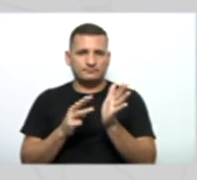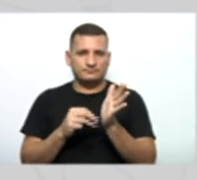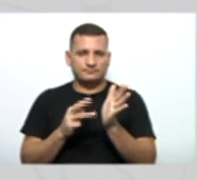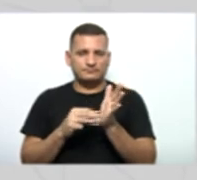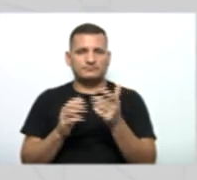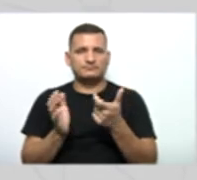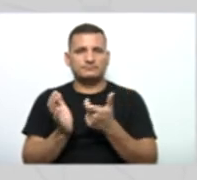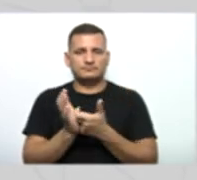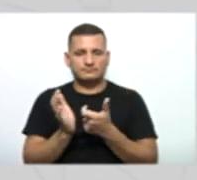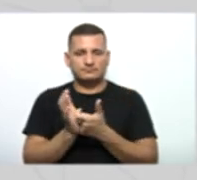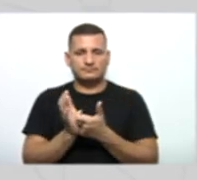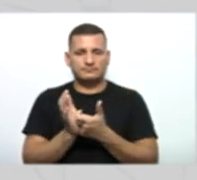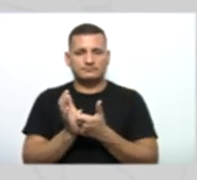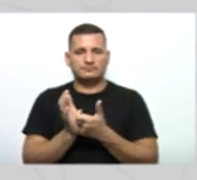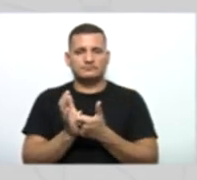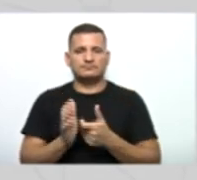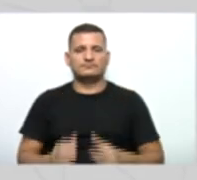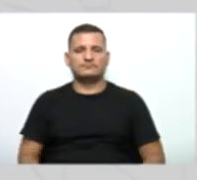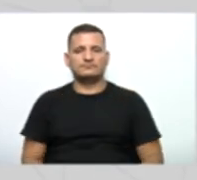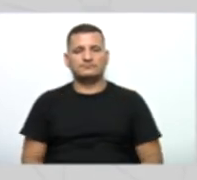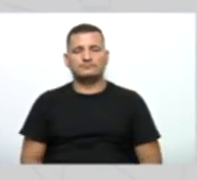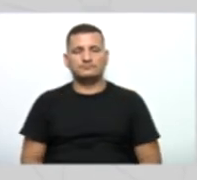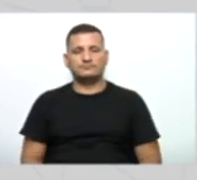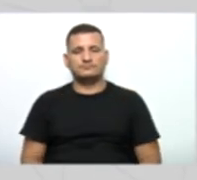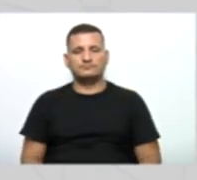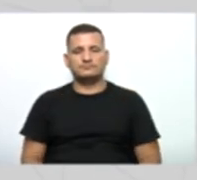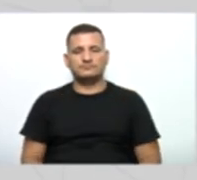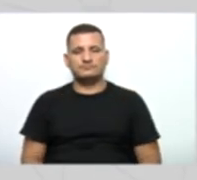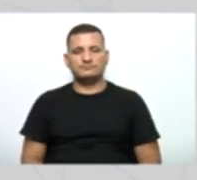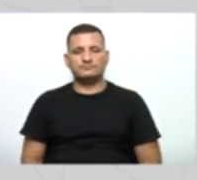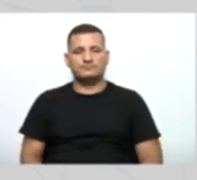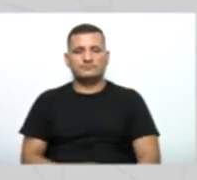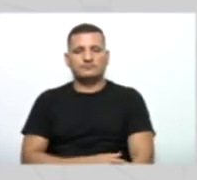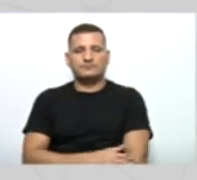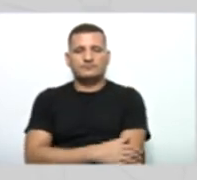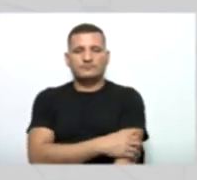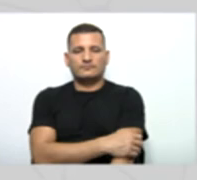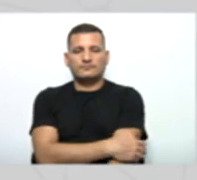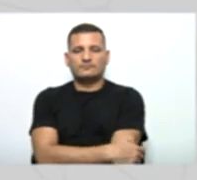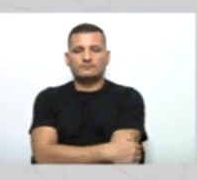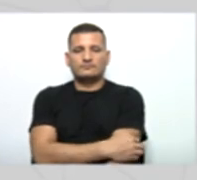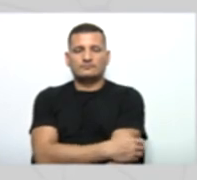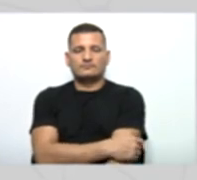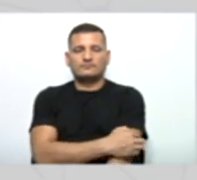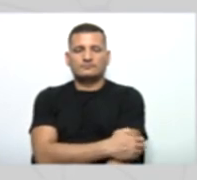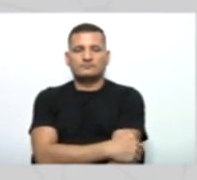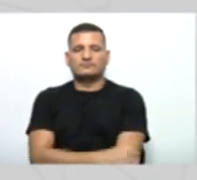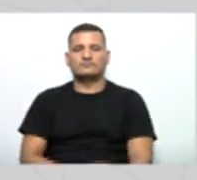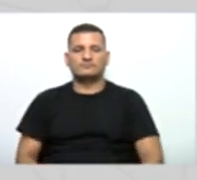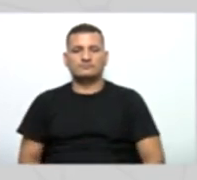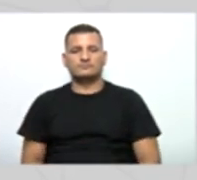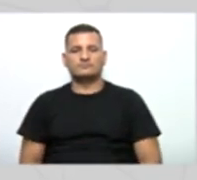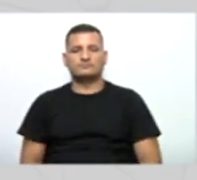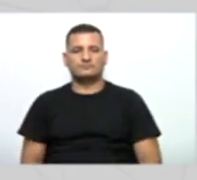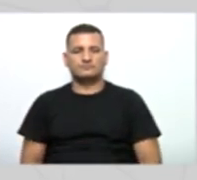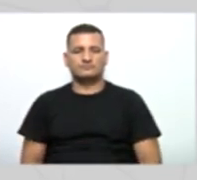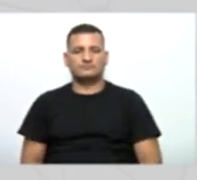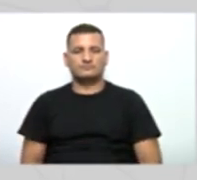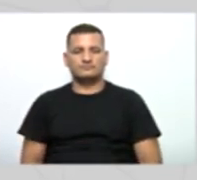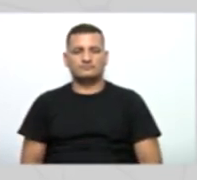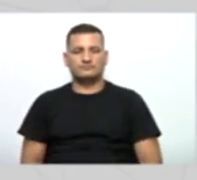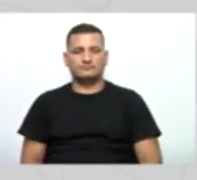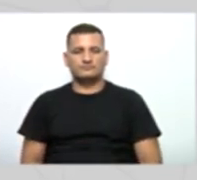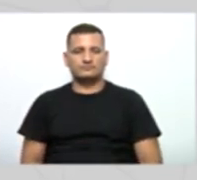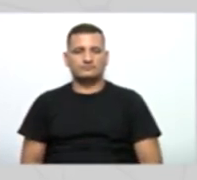criamos anteriormente. Então, vou inserir novamente o método aqui só para reforçar. Primeiro eu